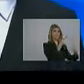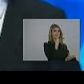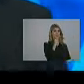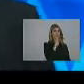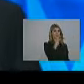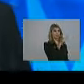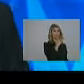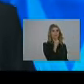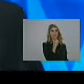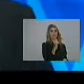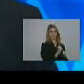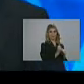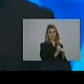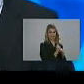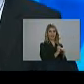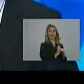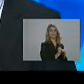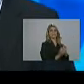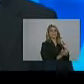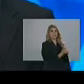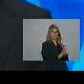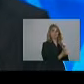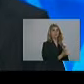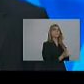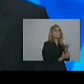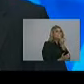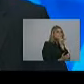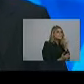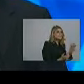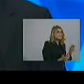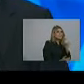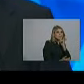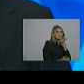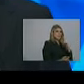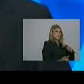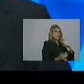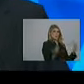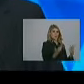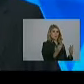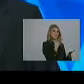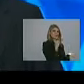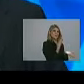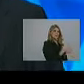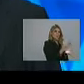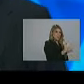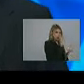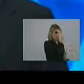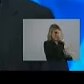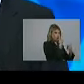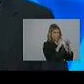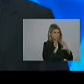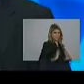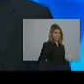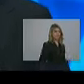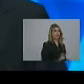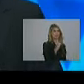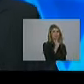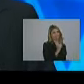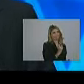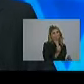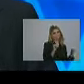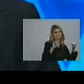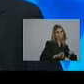quase 10 anos na segurança pública e, infelizmente, o que tem sobrado para o cidadão carioca é a tragédia,